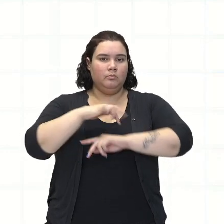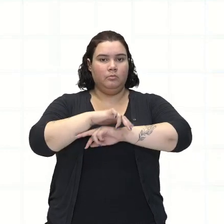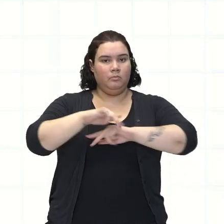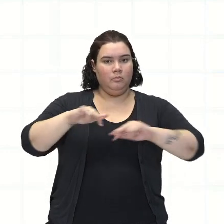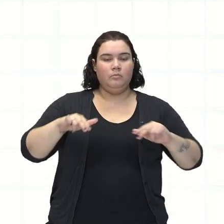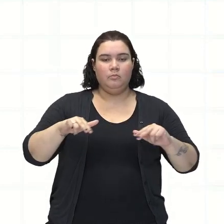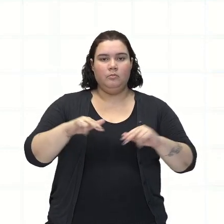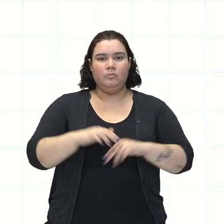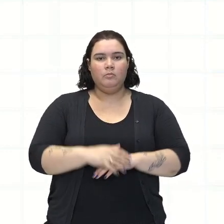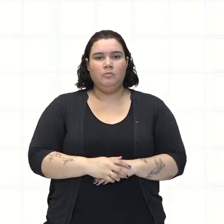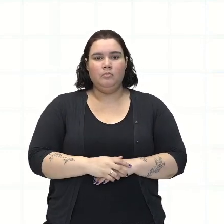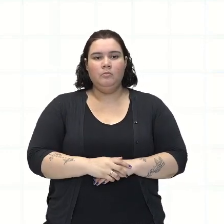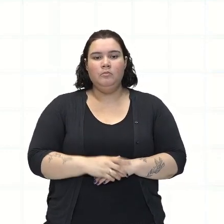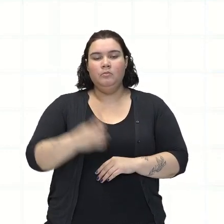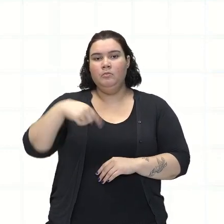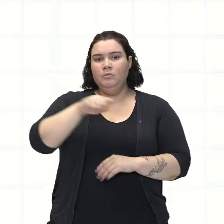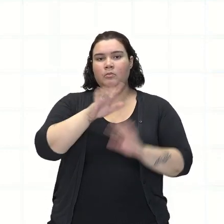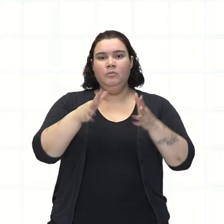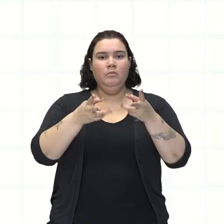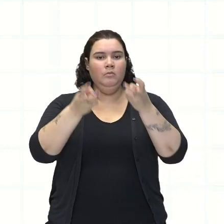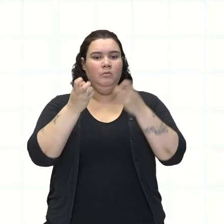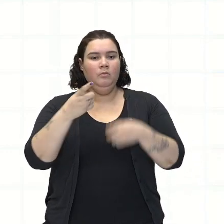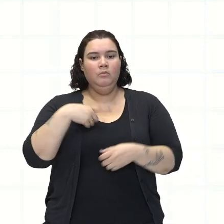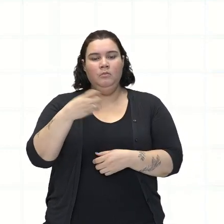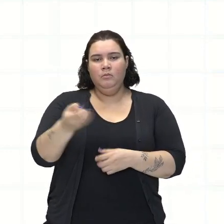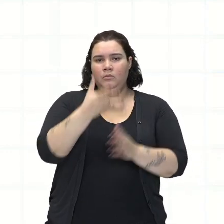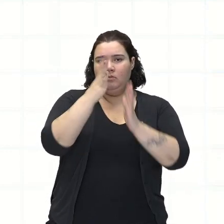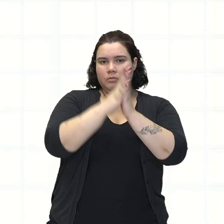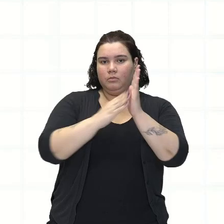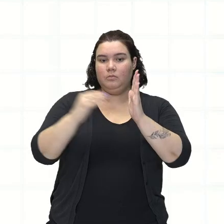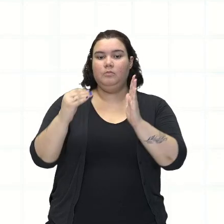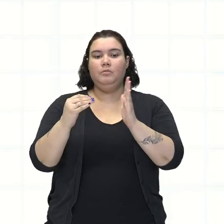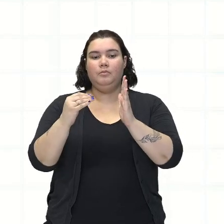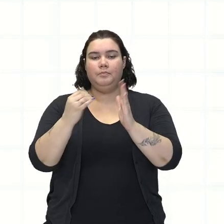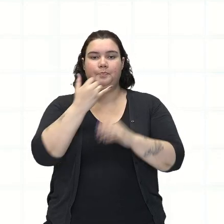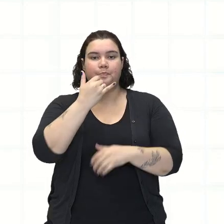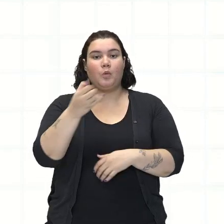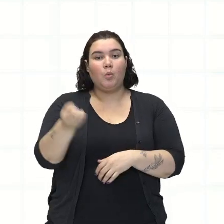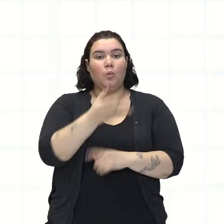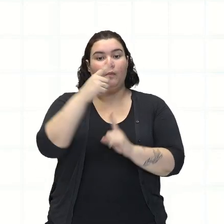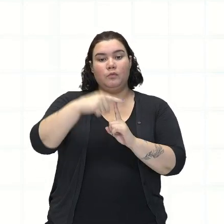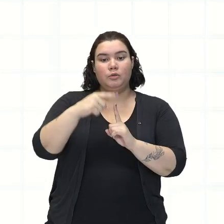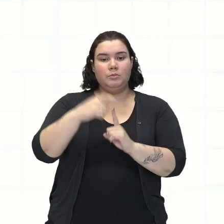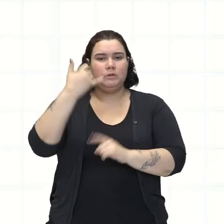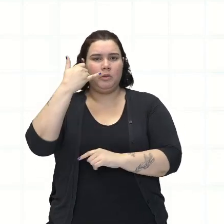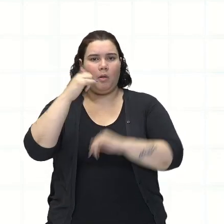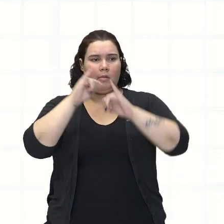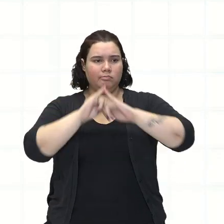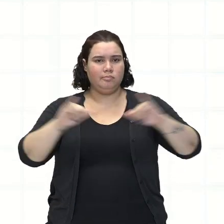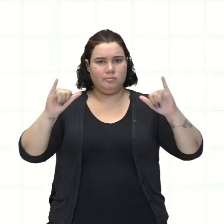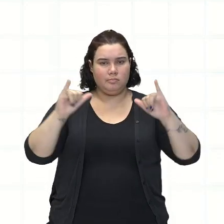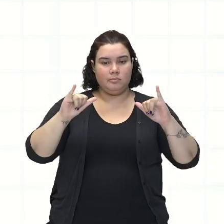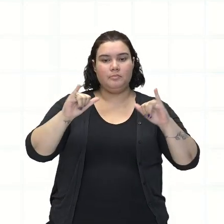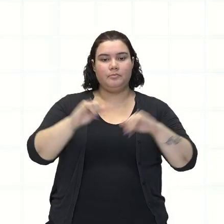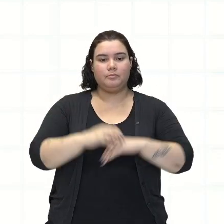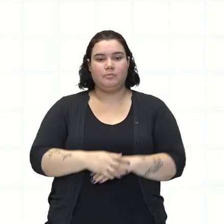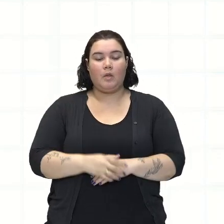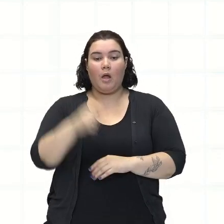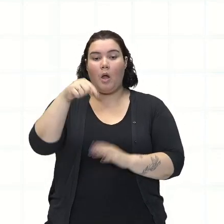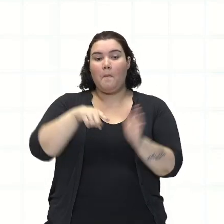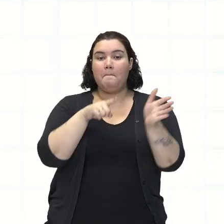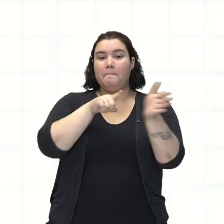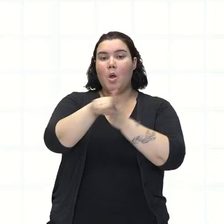né? Você já viu um novo modelo de smartphone que foi lançado? Aqui a gente tem uma pergunta verbal que inicia uma conversa sobre um novo modelo